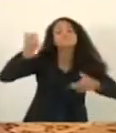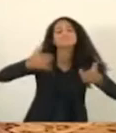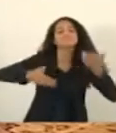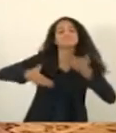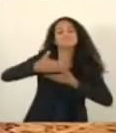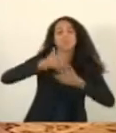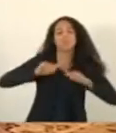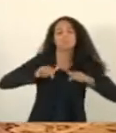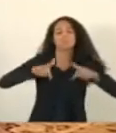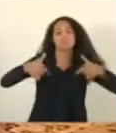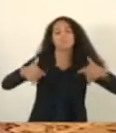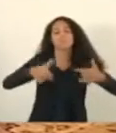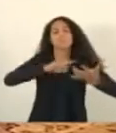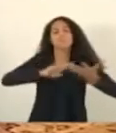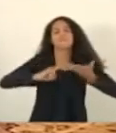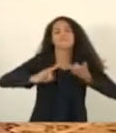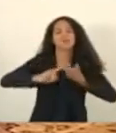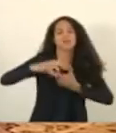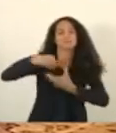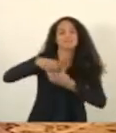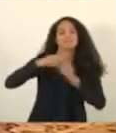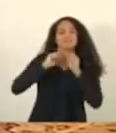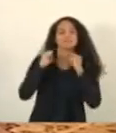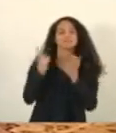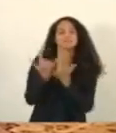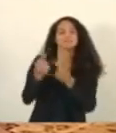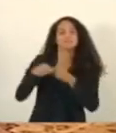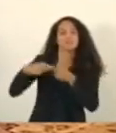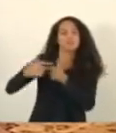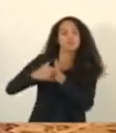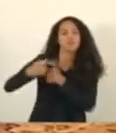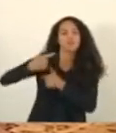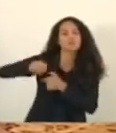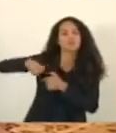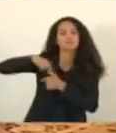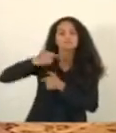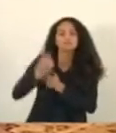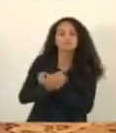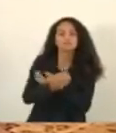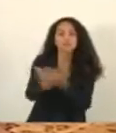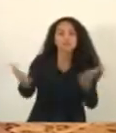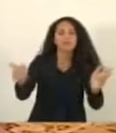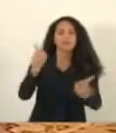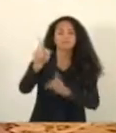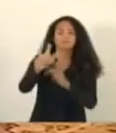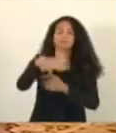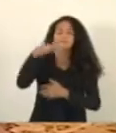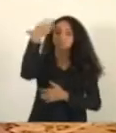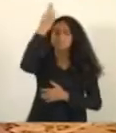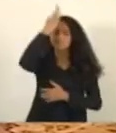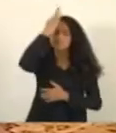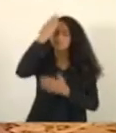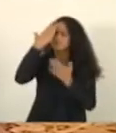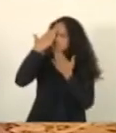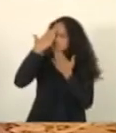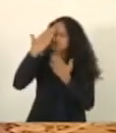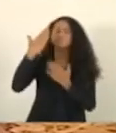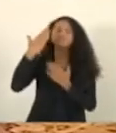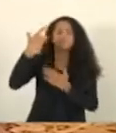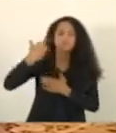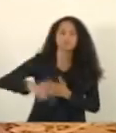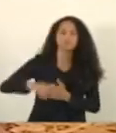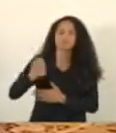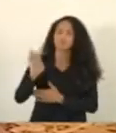da Assembleia Legislativa e dentro do nosso mandato para o povo do Espírito Santo. Então, agradeço demais o Bruno do